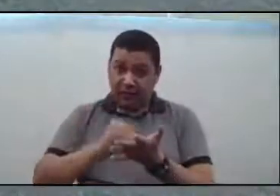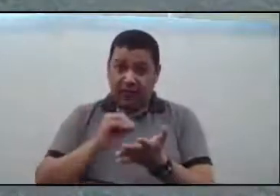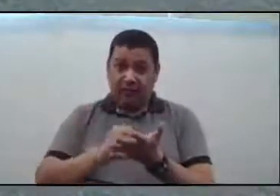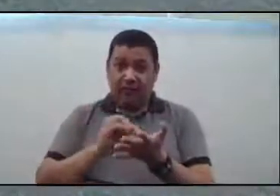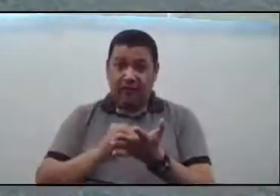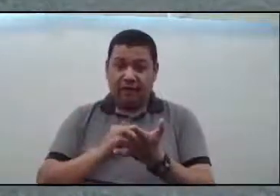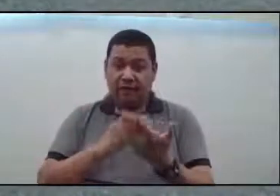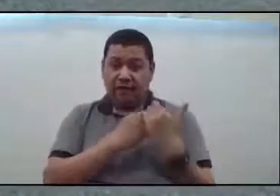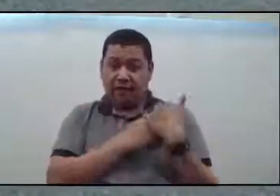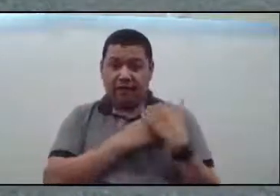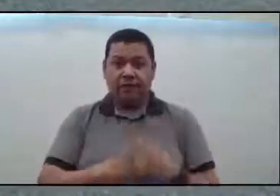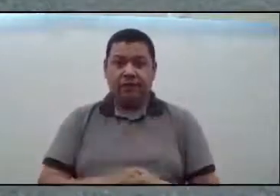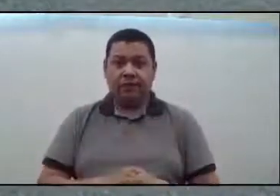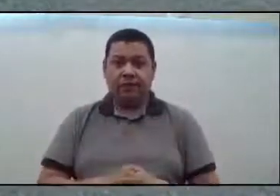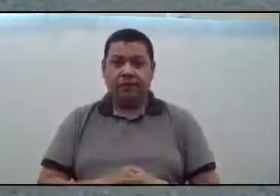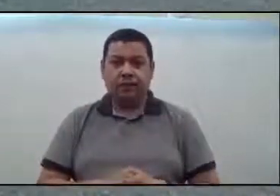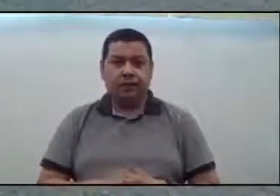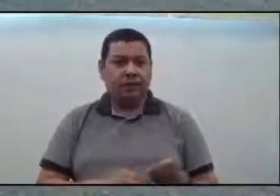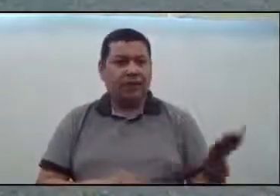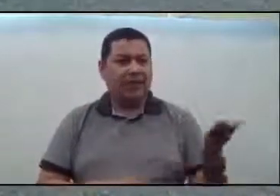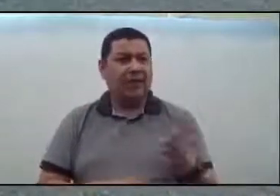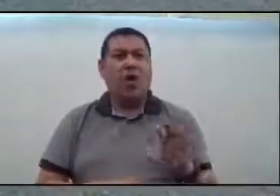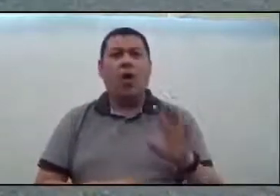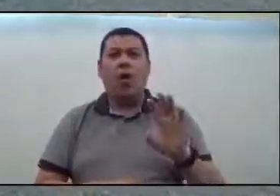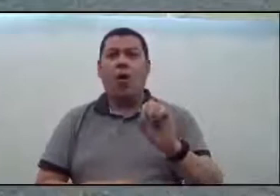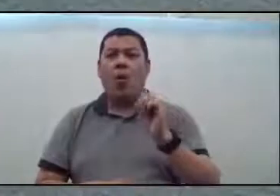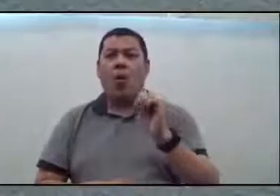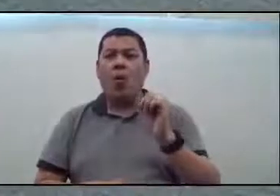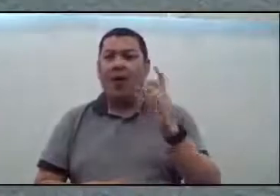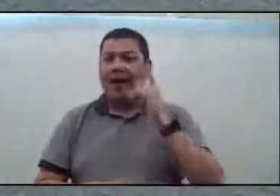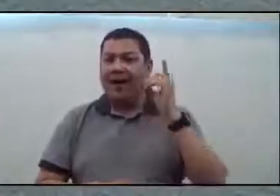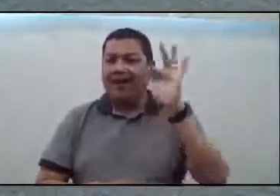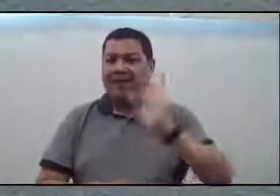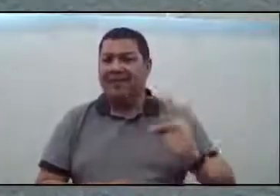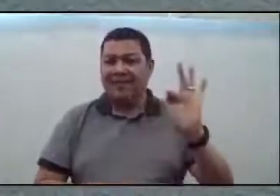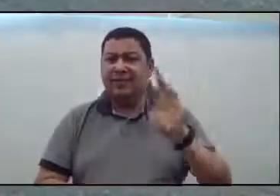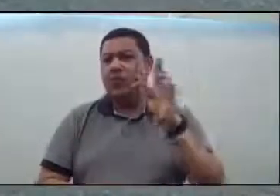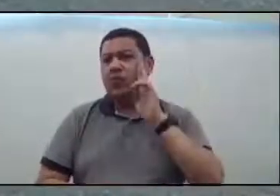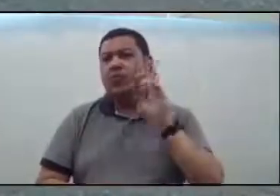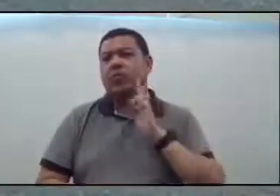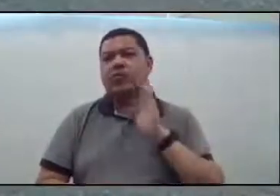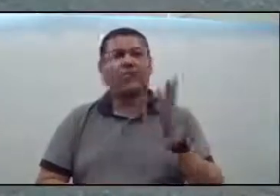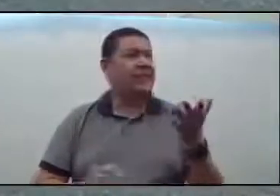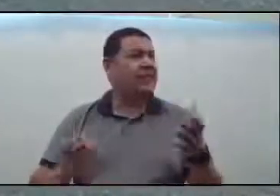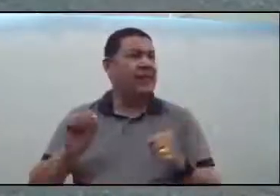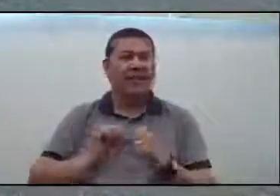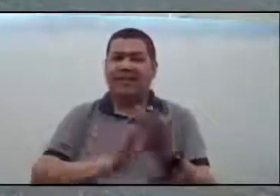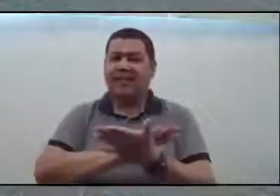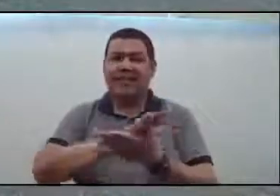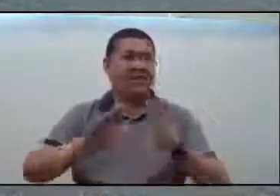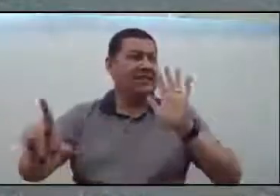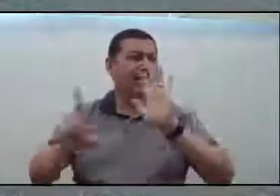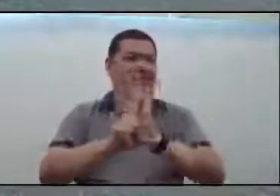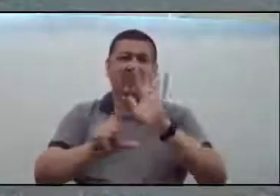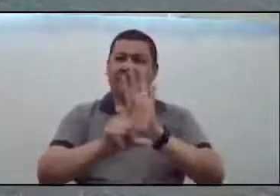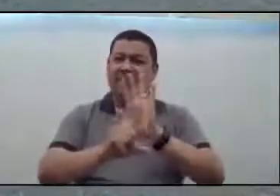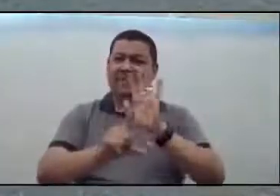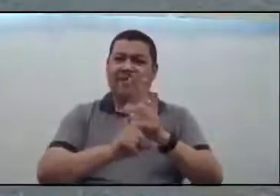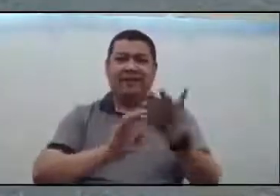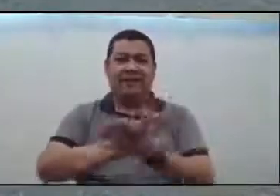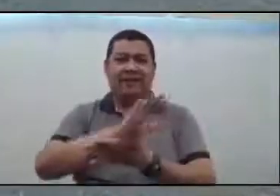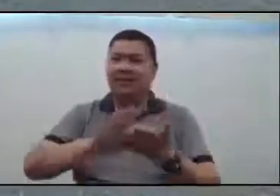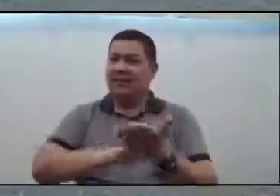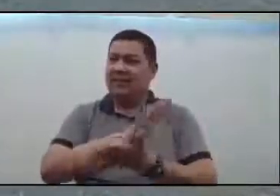vergonha na cara desses 8 deputados federais de Rondônia, que não sabe fazer uma lei, não sabe chegar